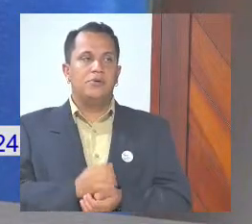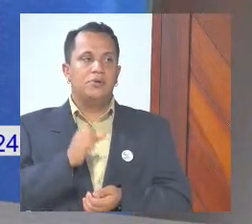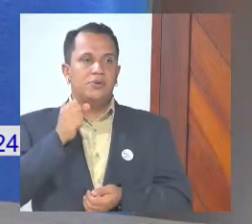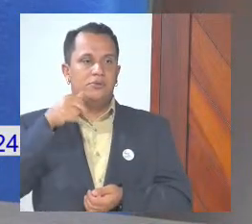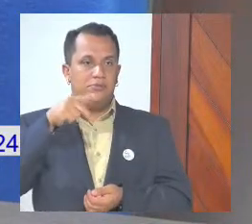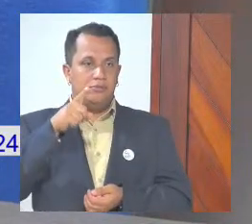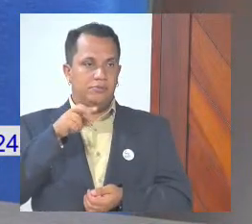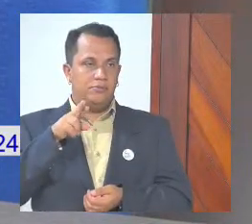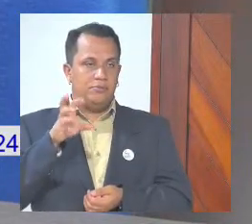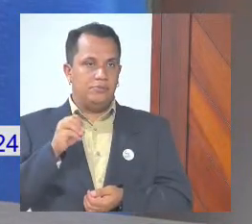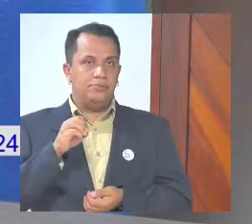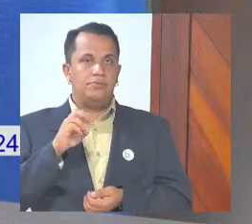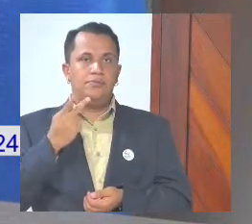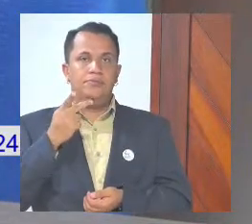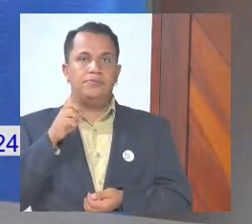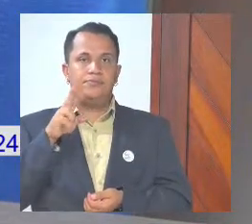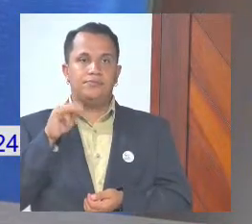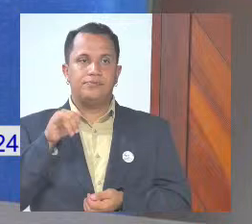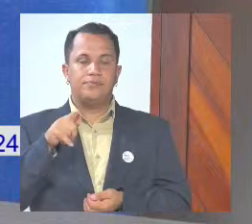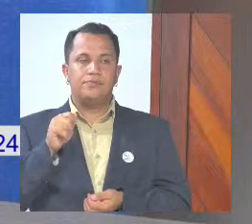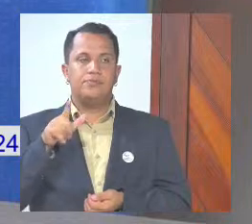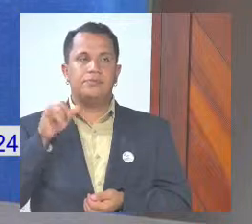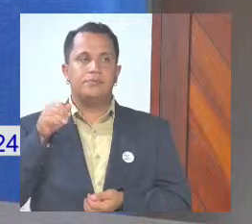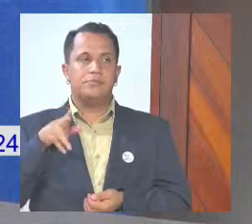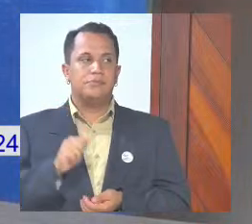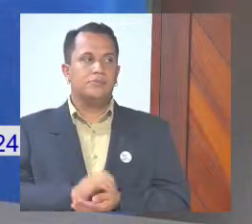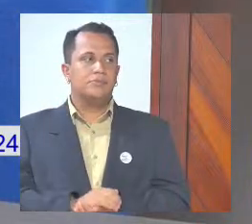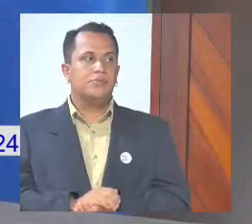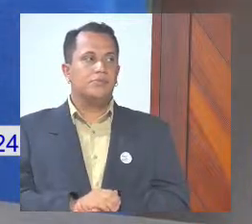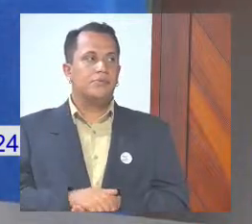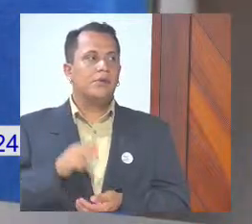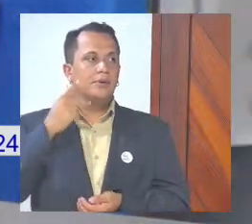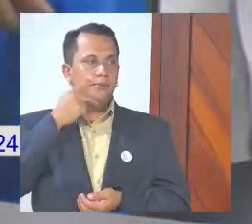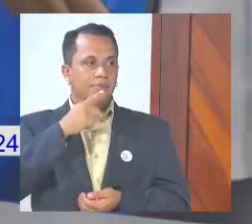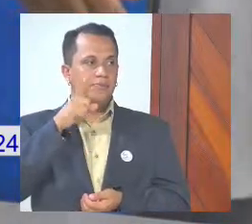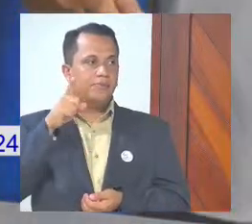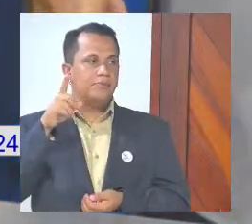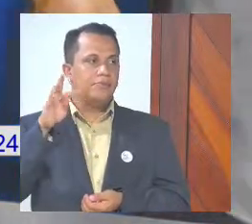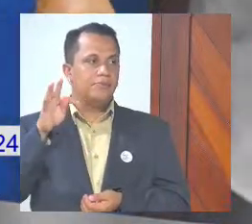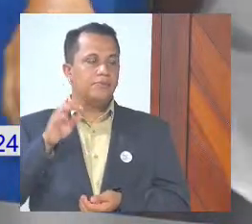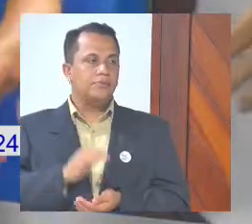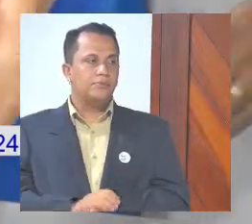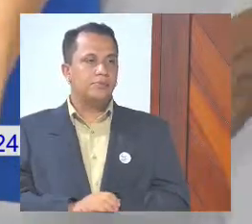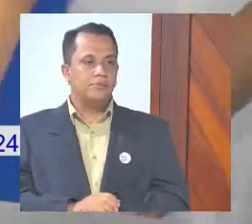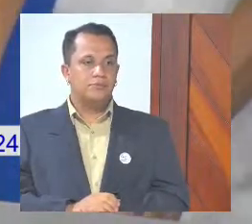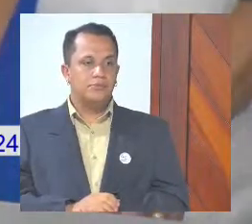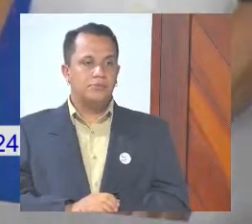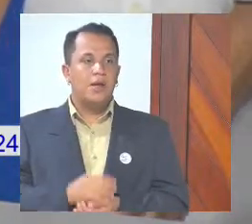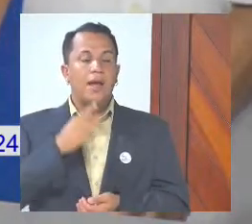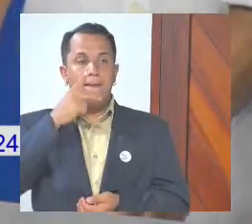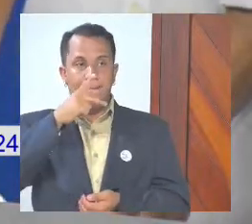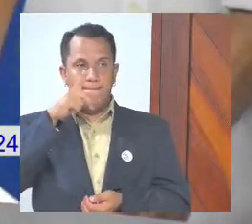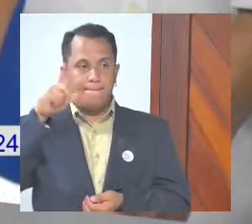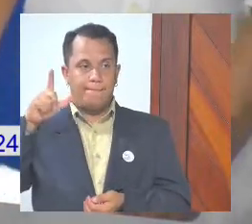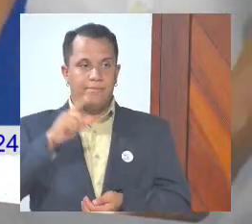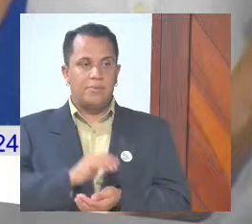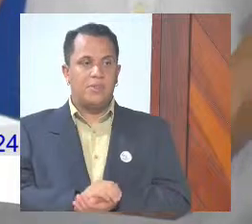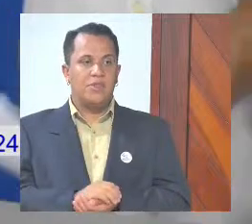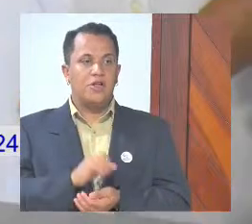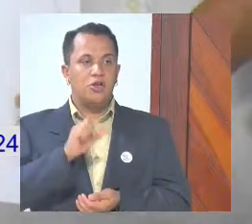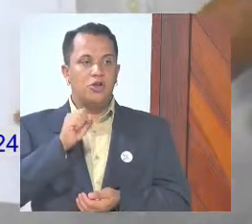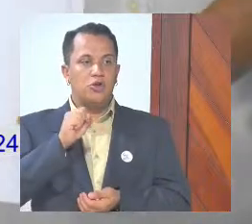Henrique Lima, PDT. José de Ribamar Brito, PL. José